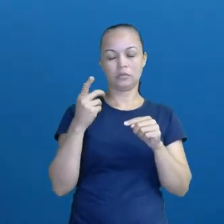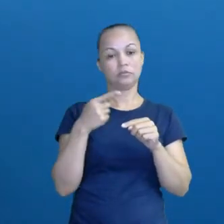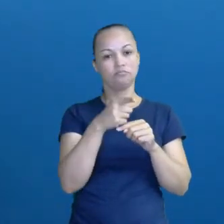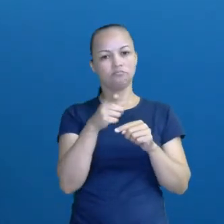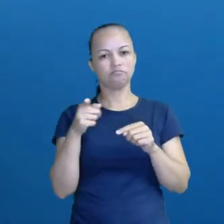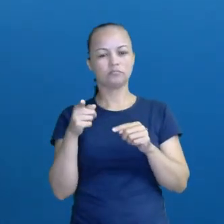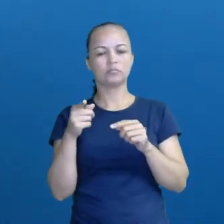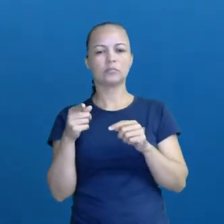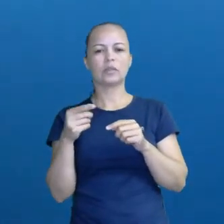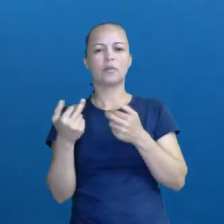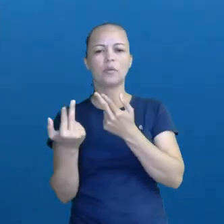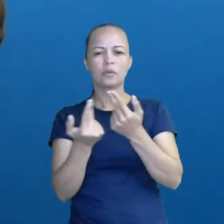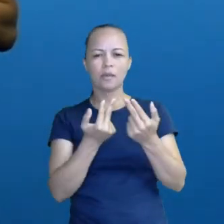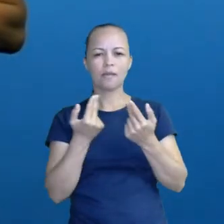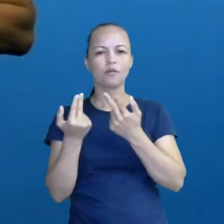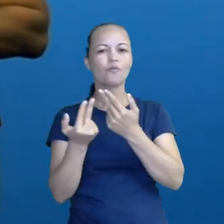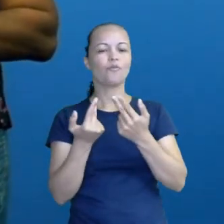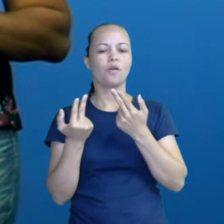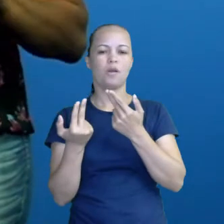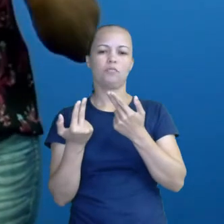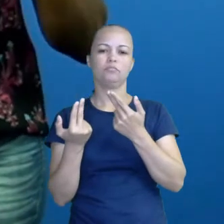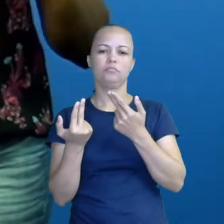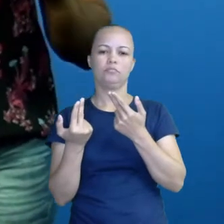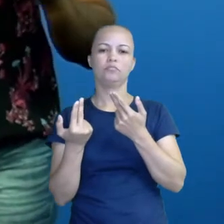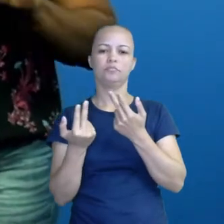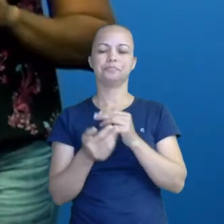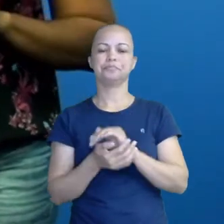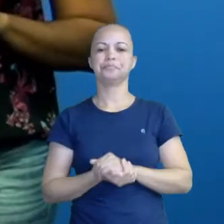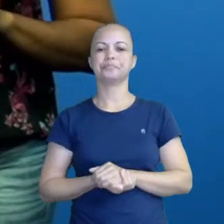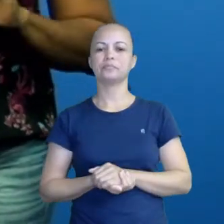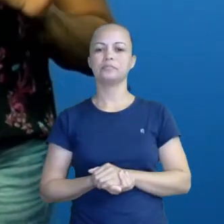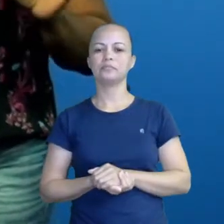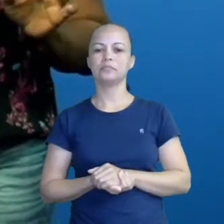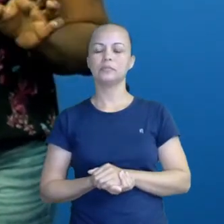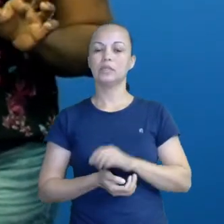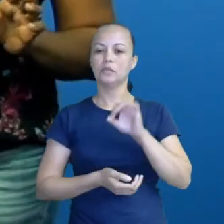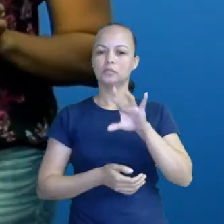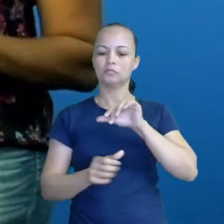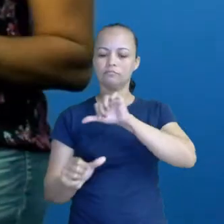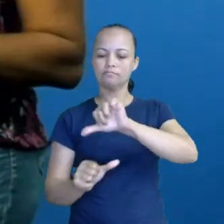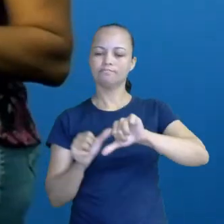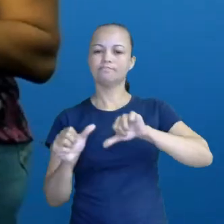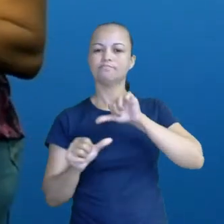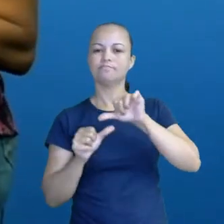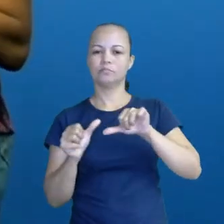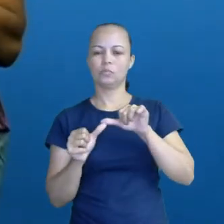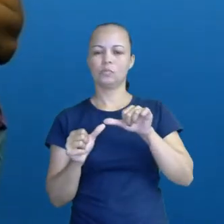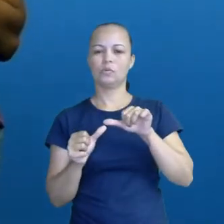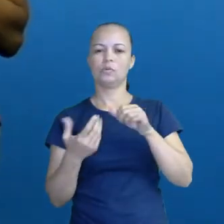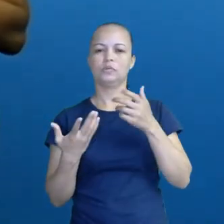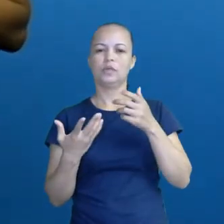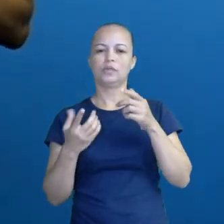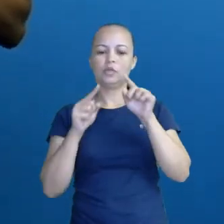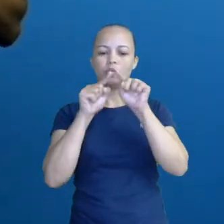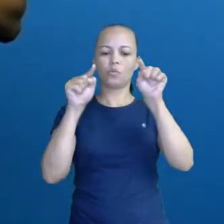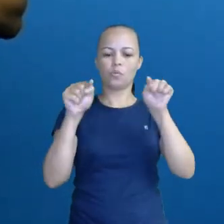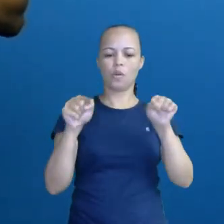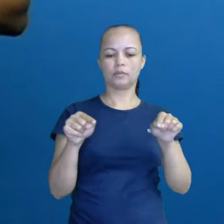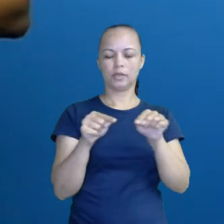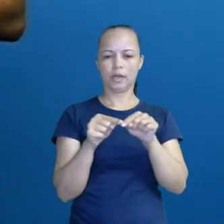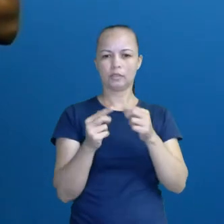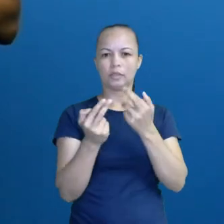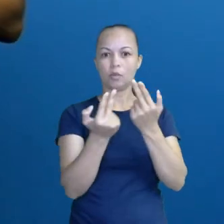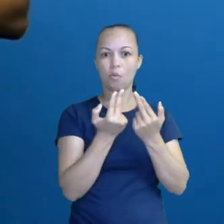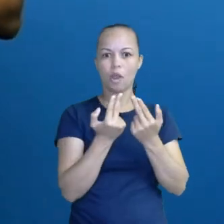porque é a mesma função a mesma fórmula só muda né que o quadrado ele tem os lados